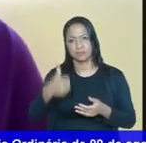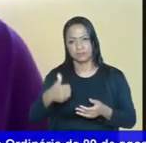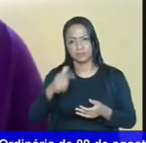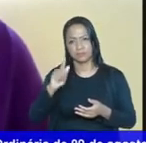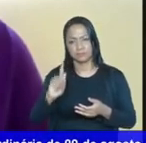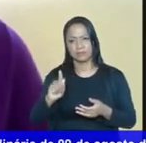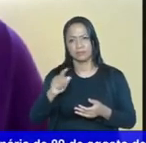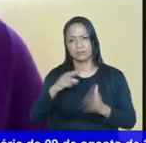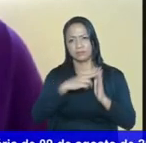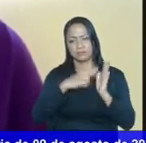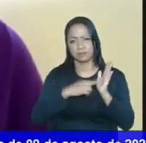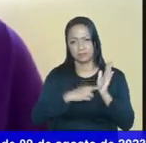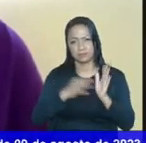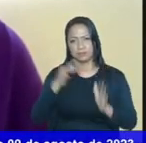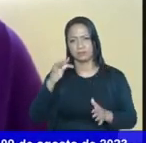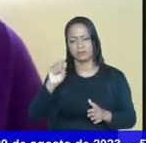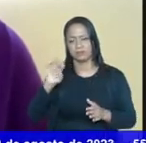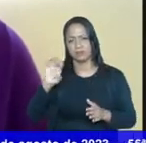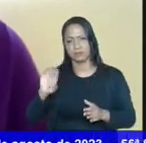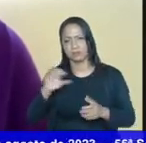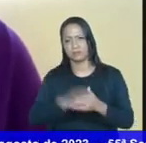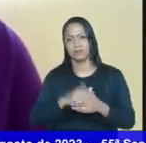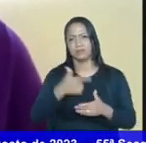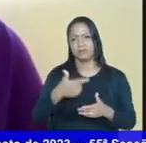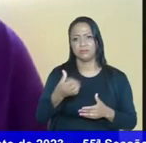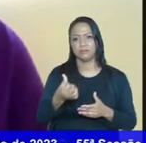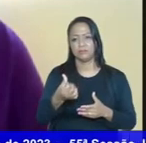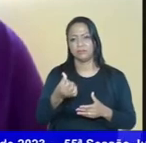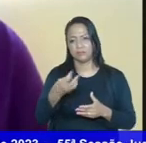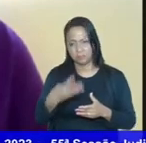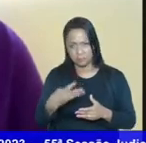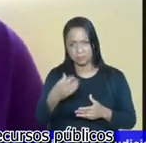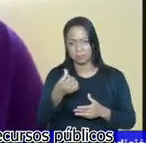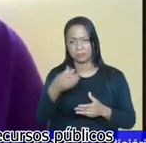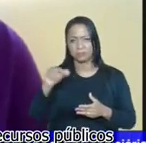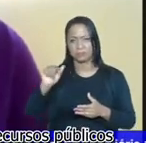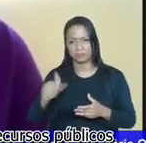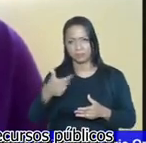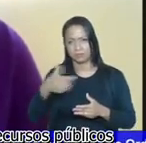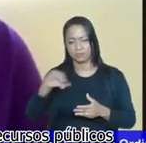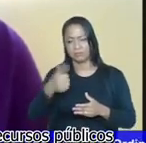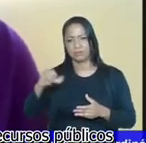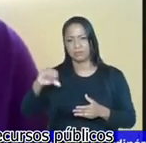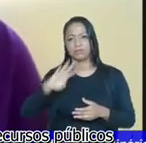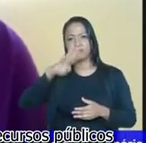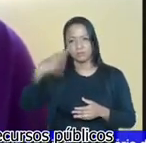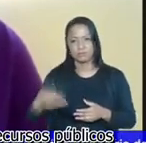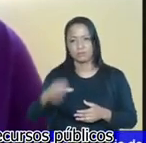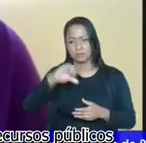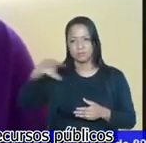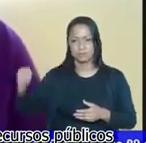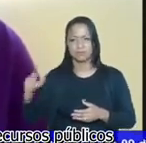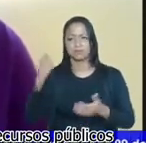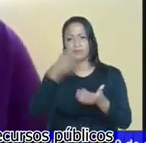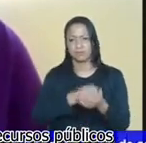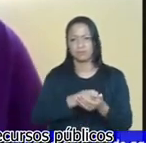53.1g da resolução do TSE 23.607 de 2019, e de R$ 4.900 referente a despesas